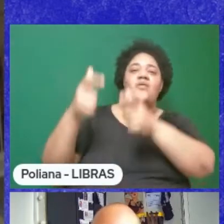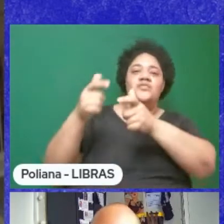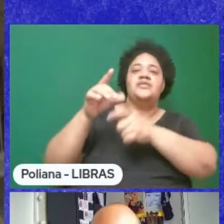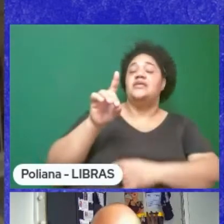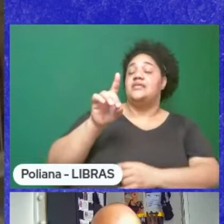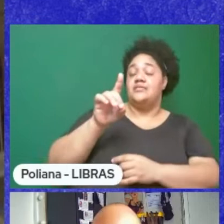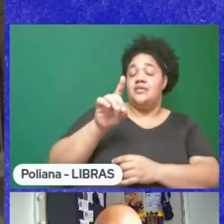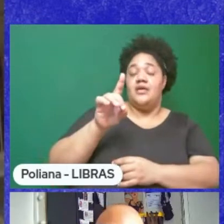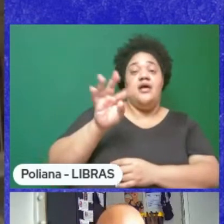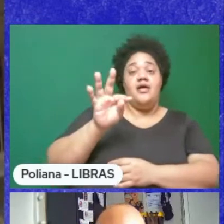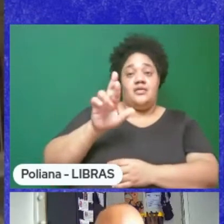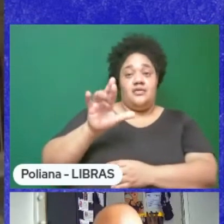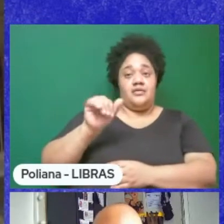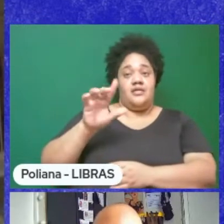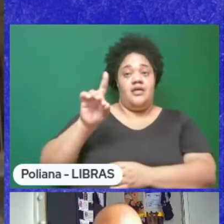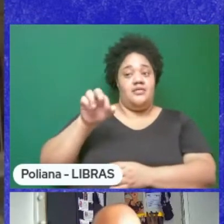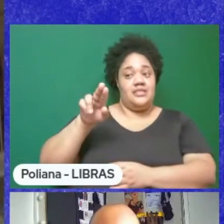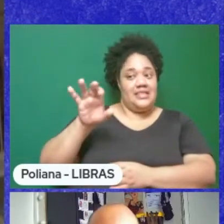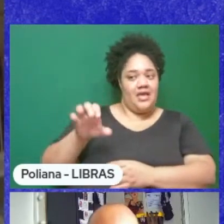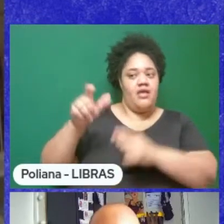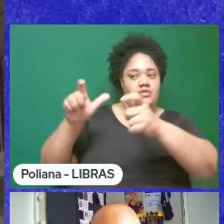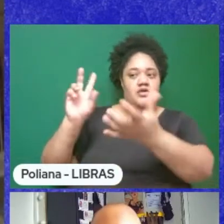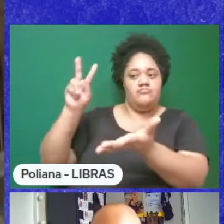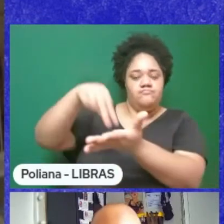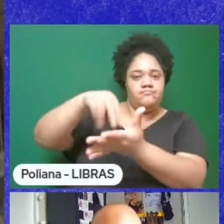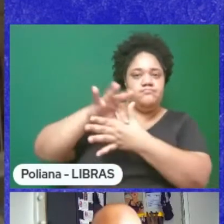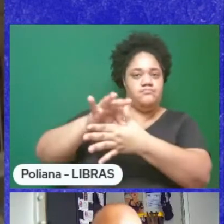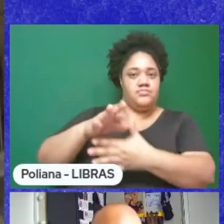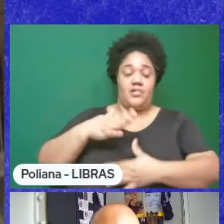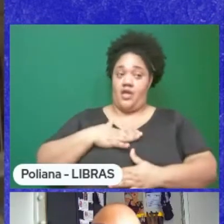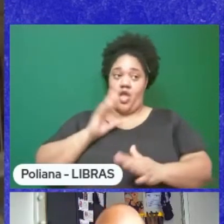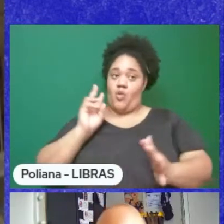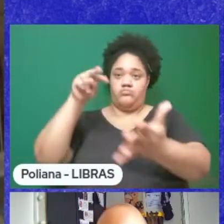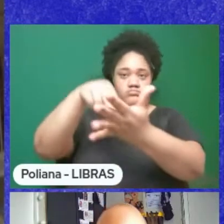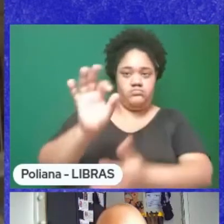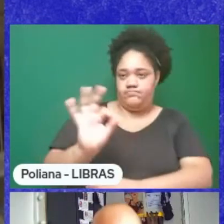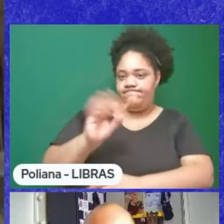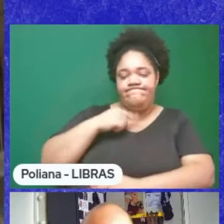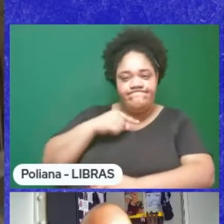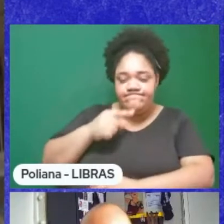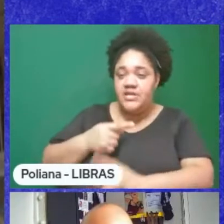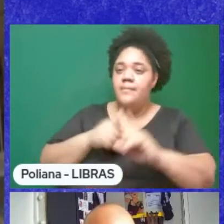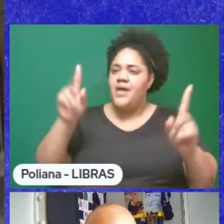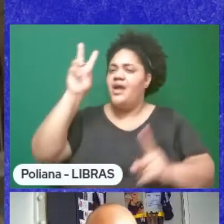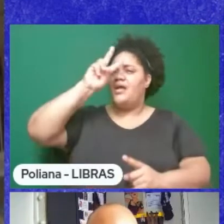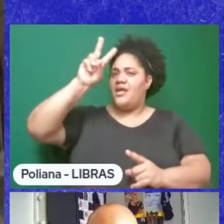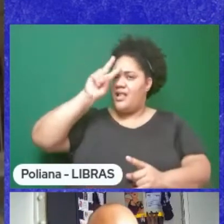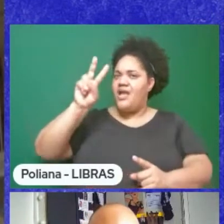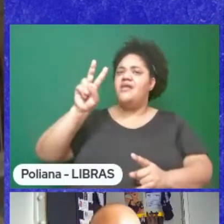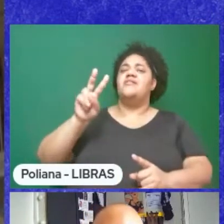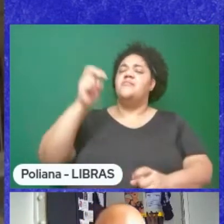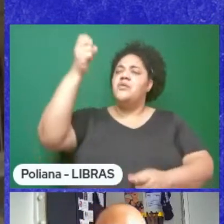sessão presencial. E aí, eu lembro muito, eu não assisti em Tiradentes, eu não consegui ver em Tiradentes, mas eu lembro das pessoas